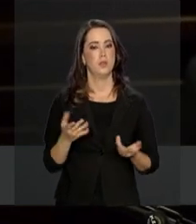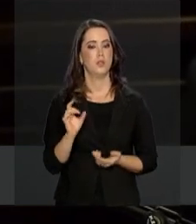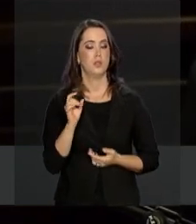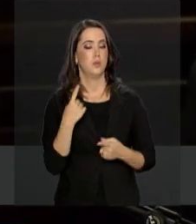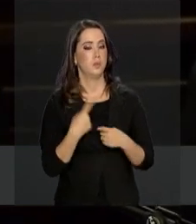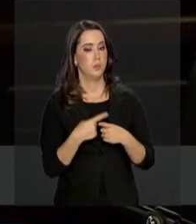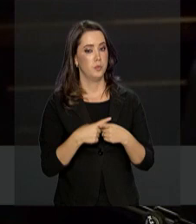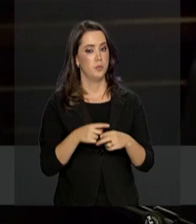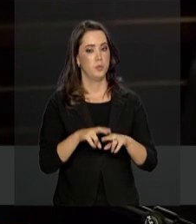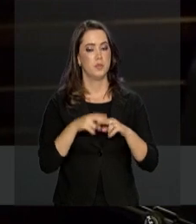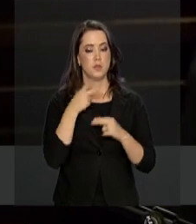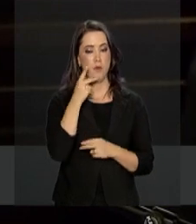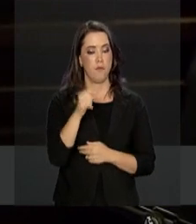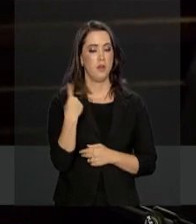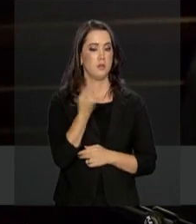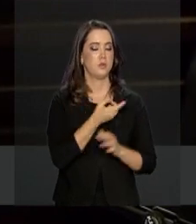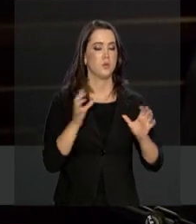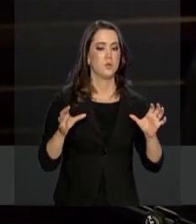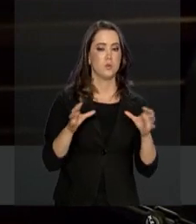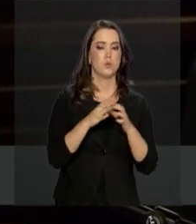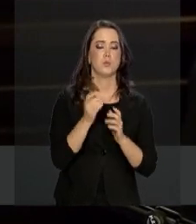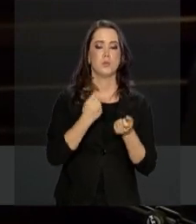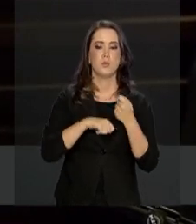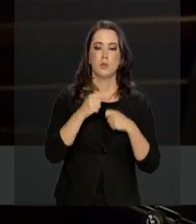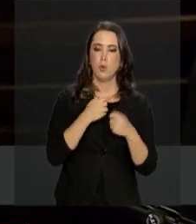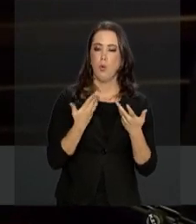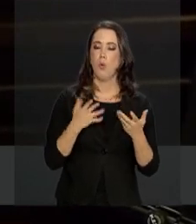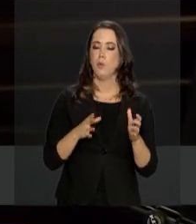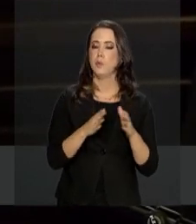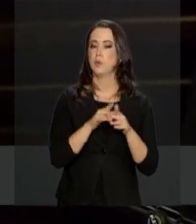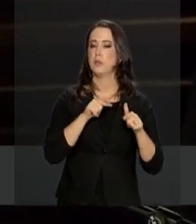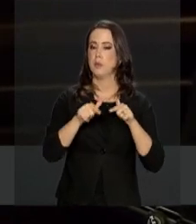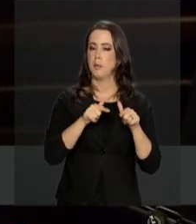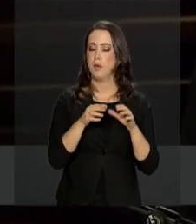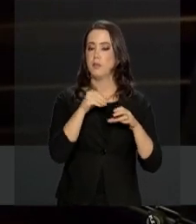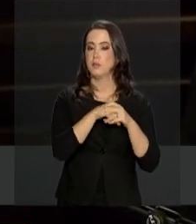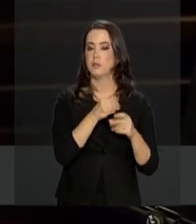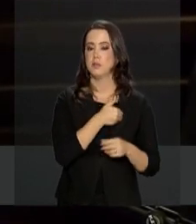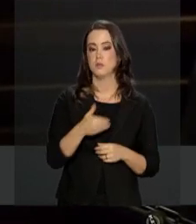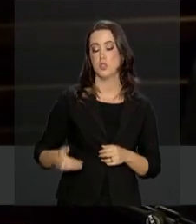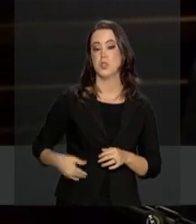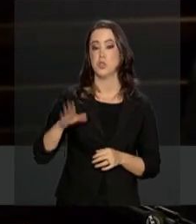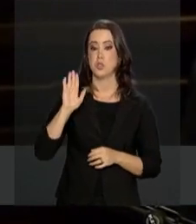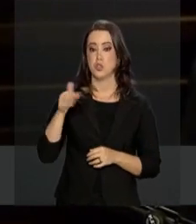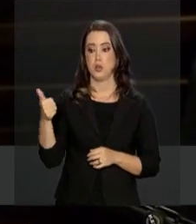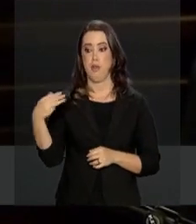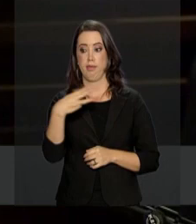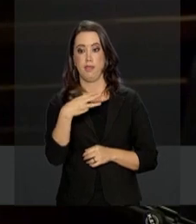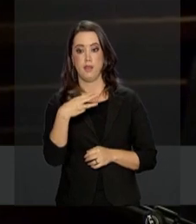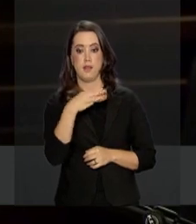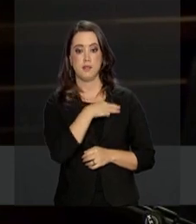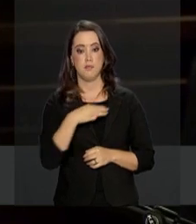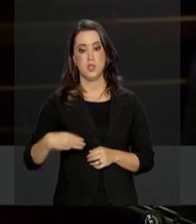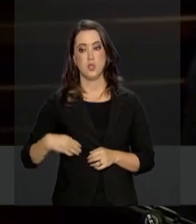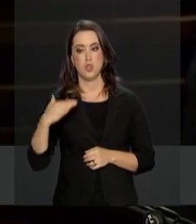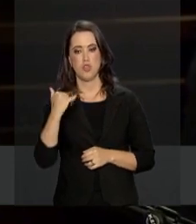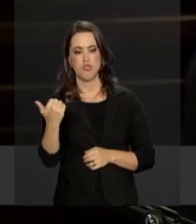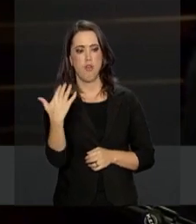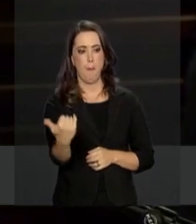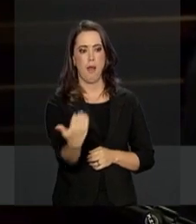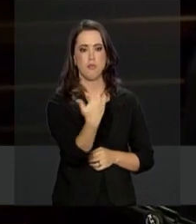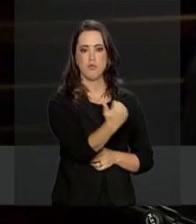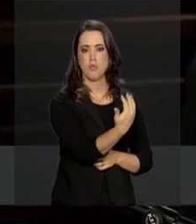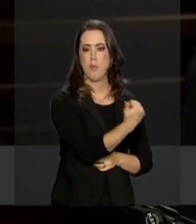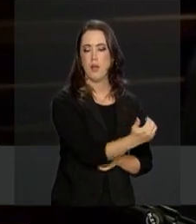sem razão quando fala na cetip governativa que esta altura cerca de 13 ministros já foram chamados para cargos públicos só que o